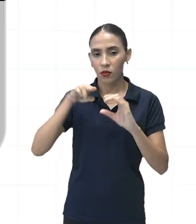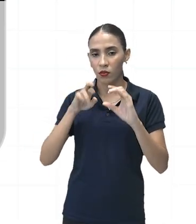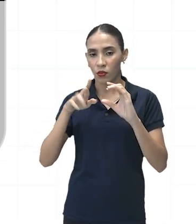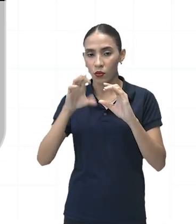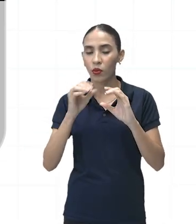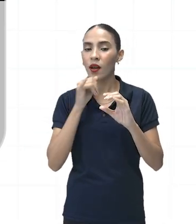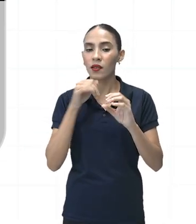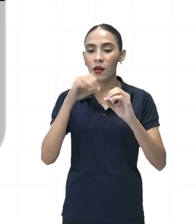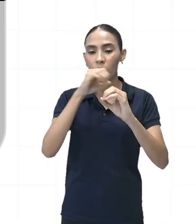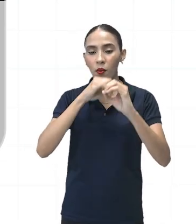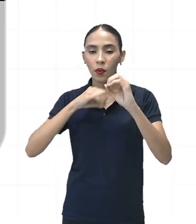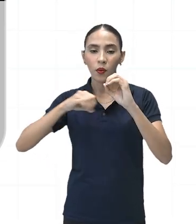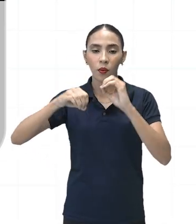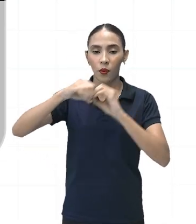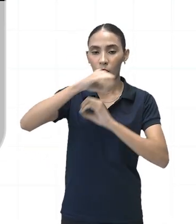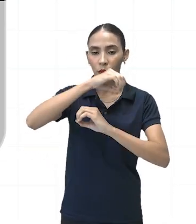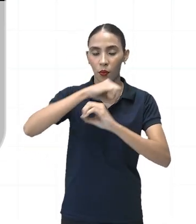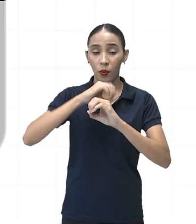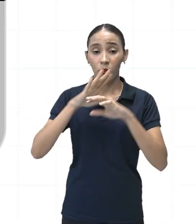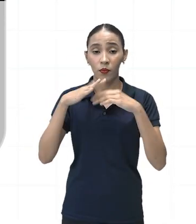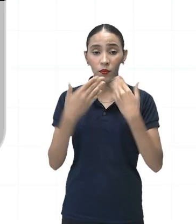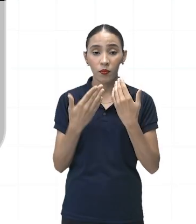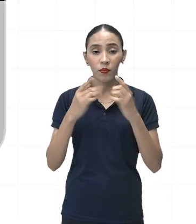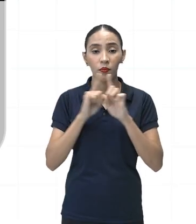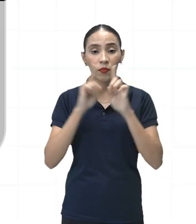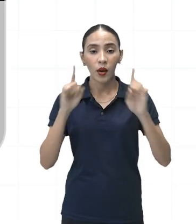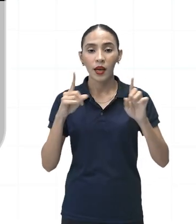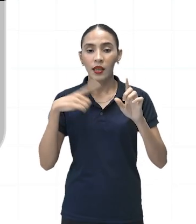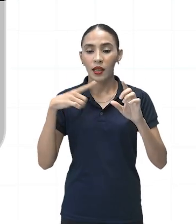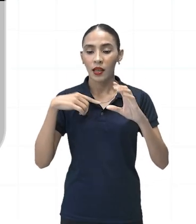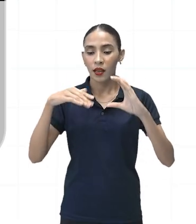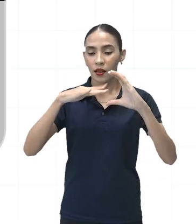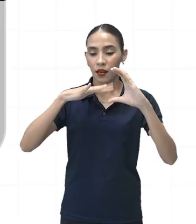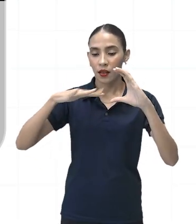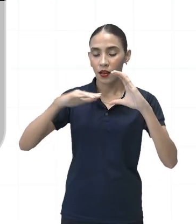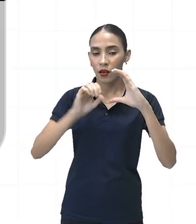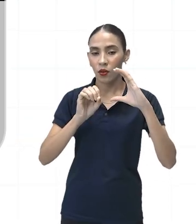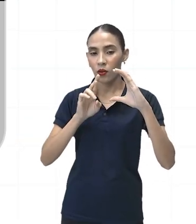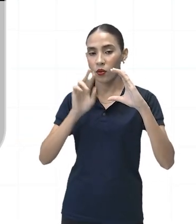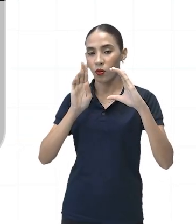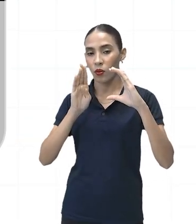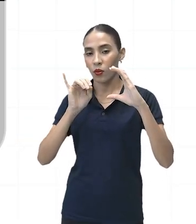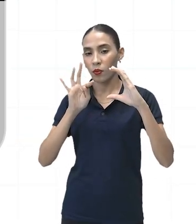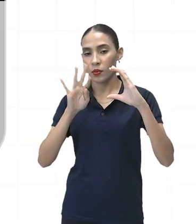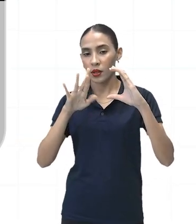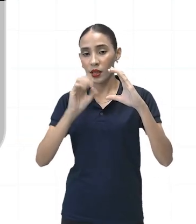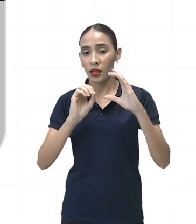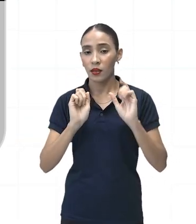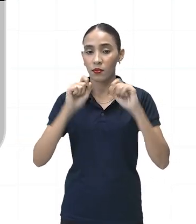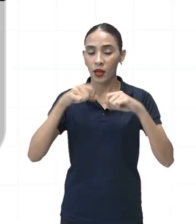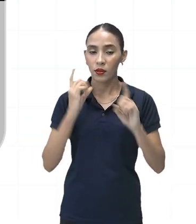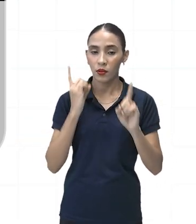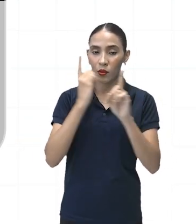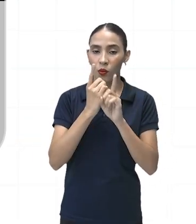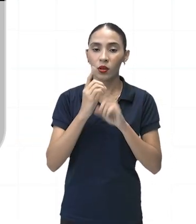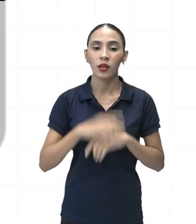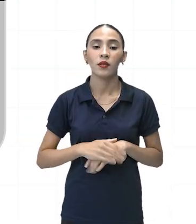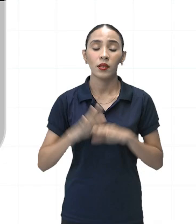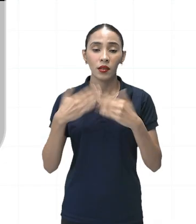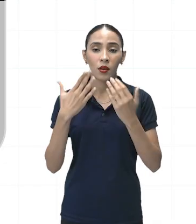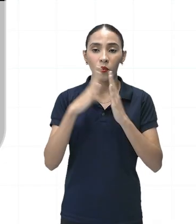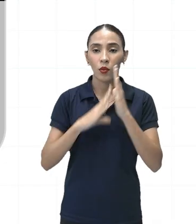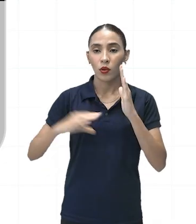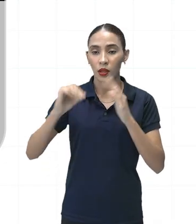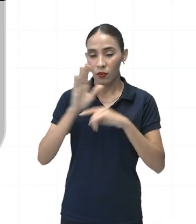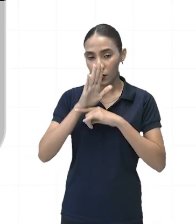como planetas ao redor do Sol. Em vez disso, eles ficam em regiões chamadas orbitais, onde é mais provável encontrá-los. Esse